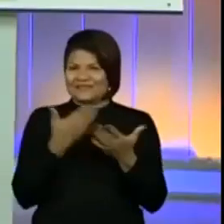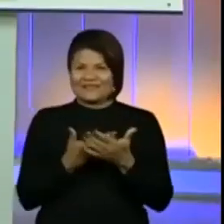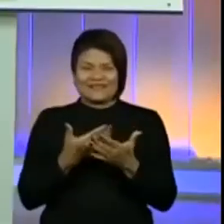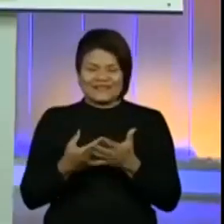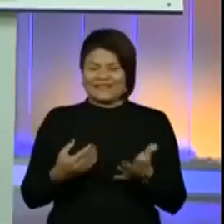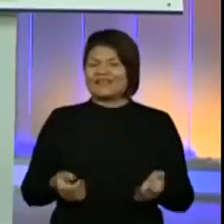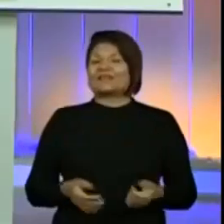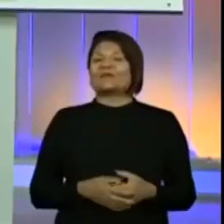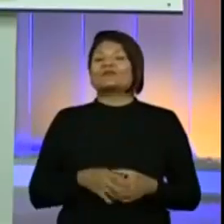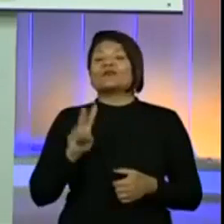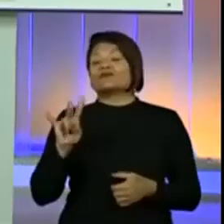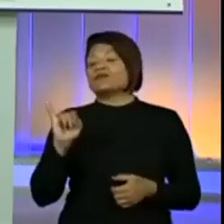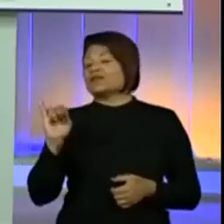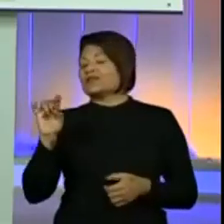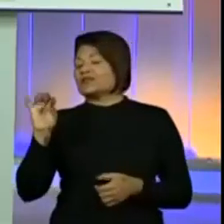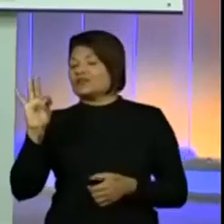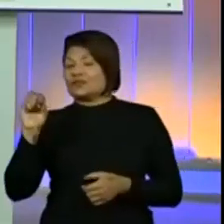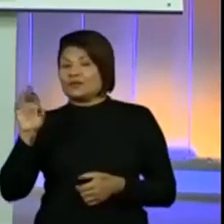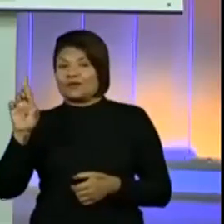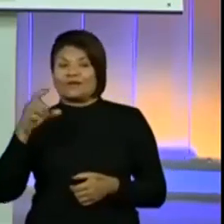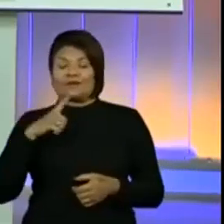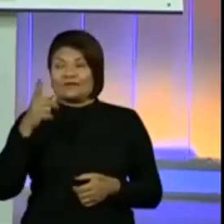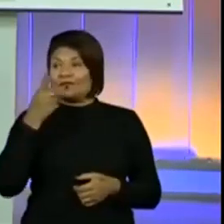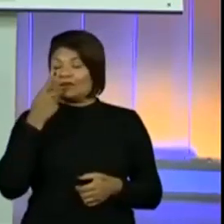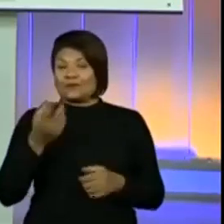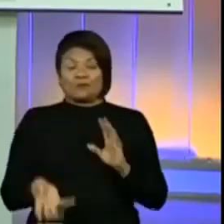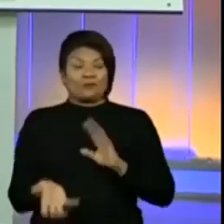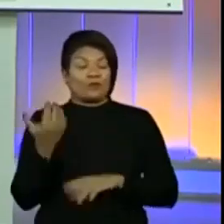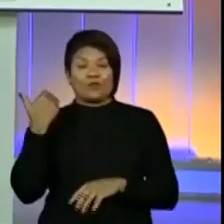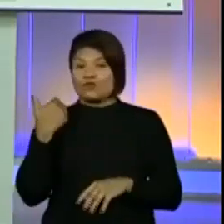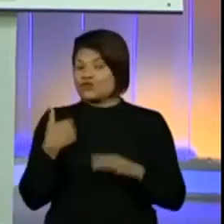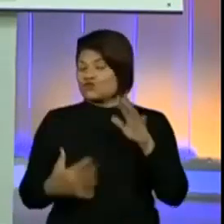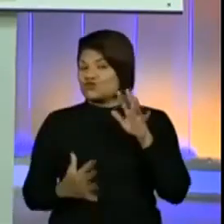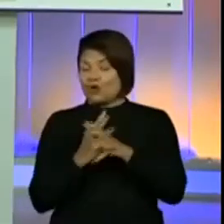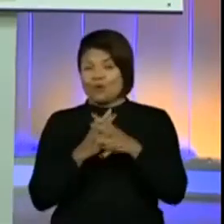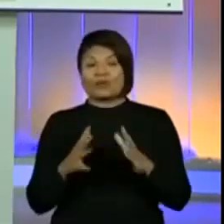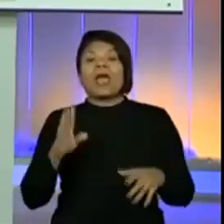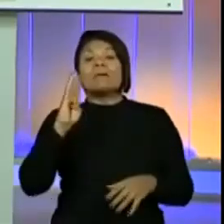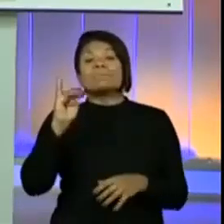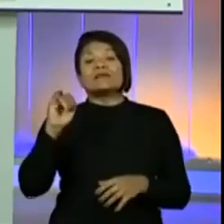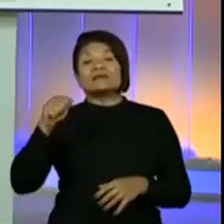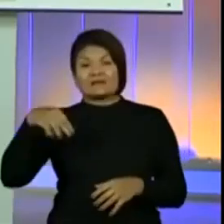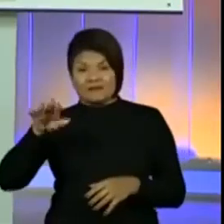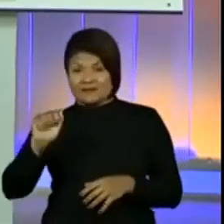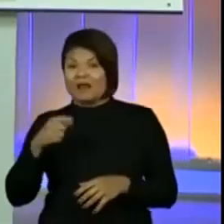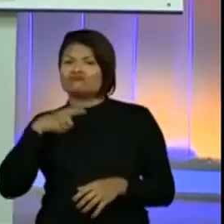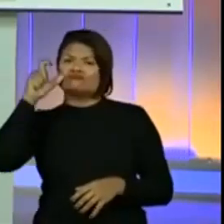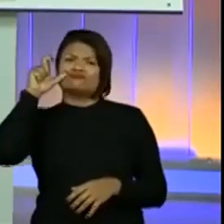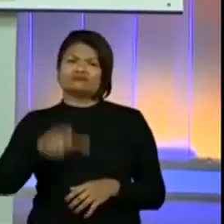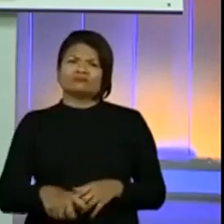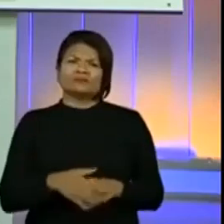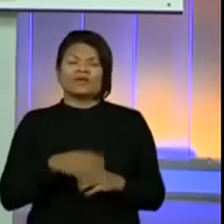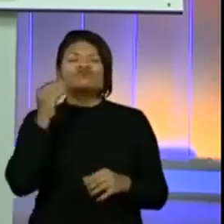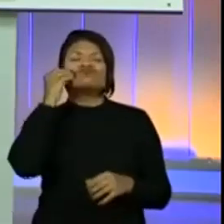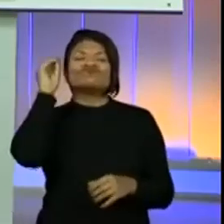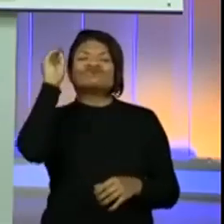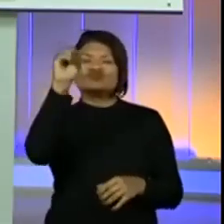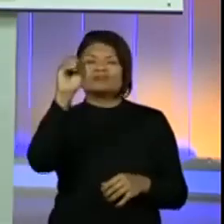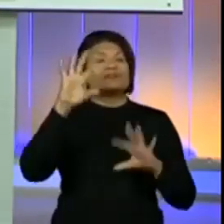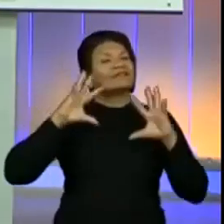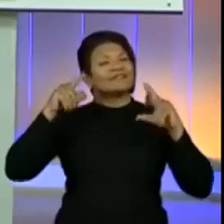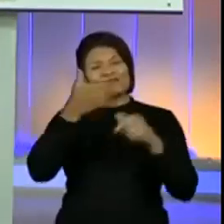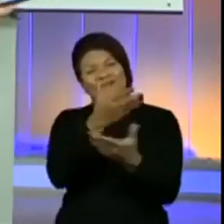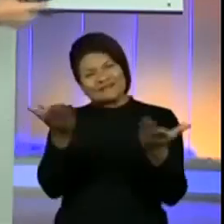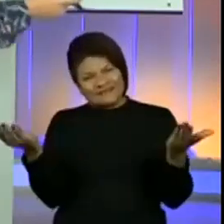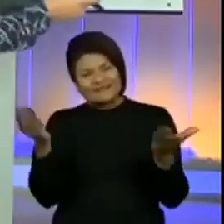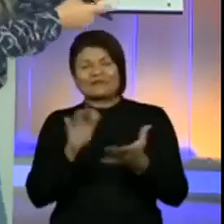Hugo está dizendo que a aula está top. Bianca achando muito interessante. Que delícia, um beijo aí para todos